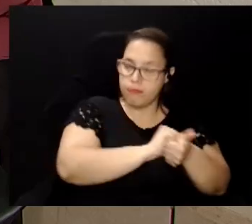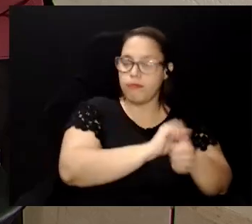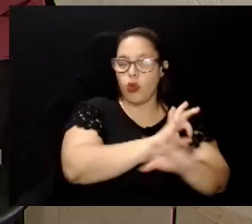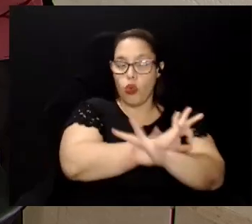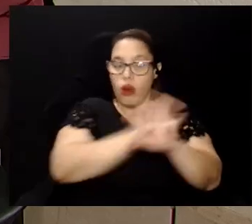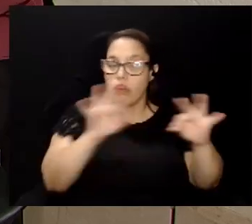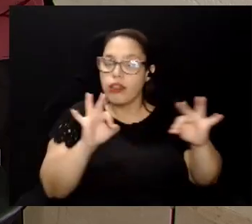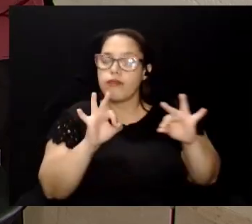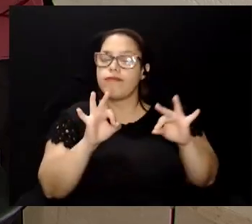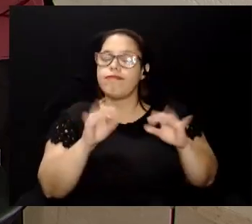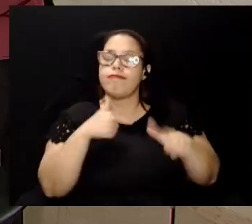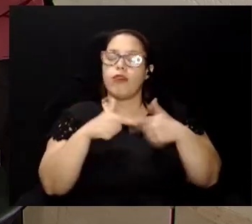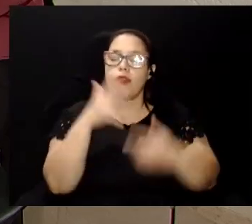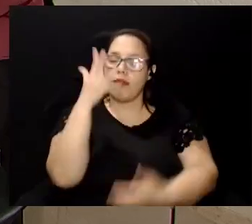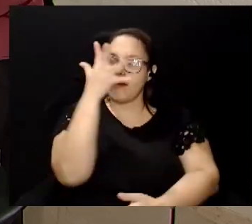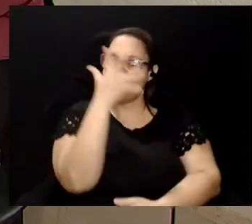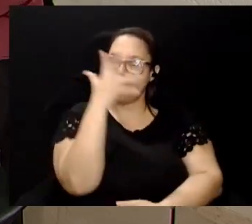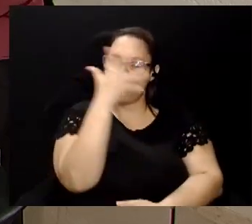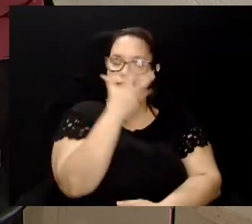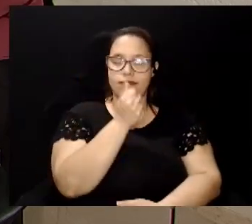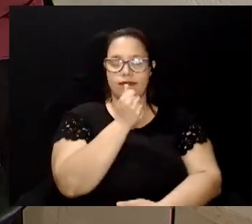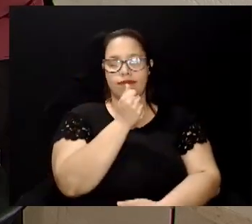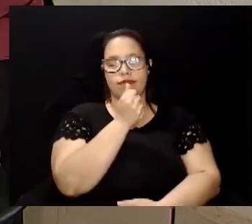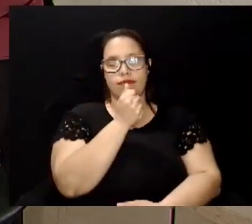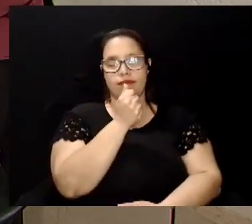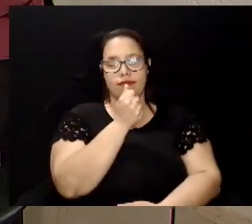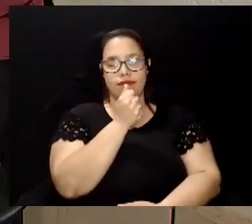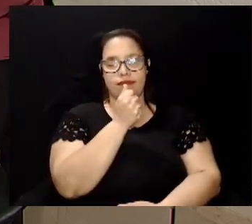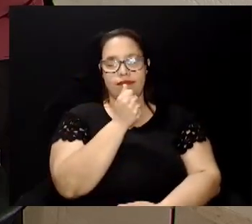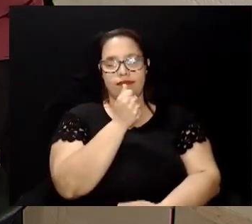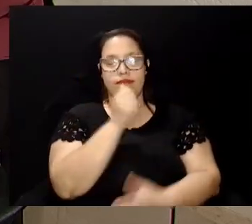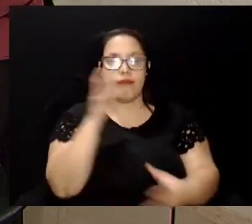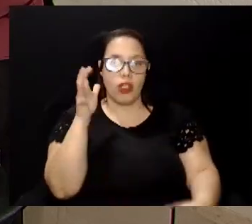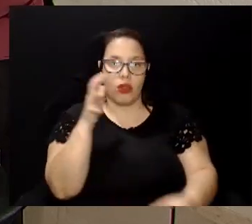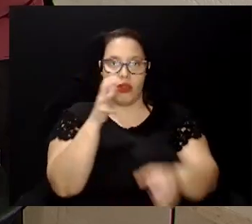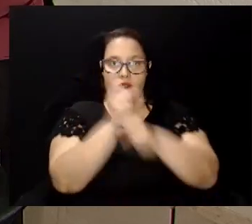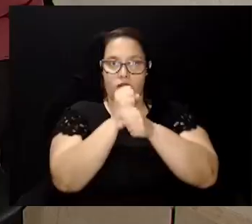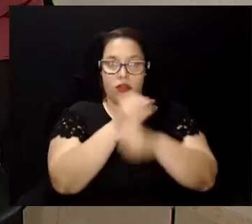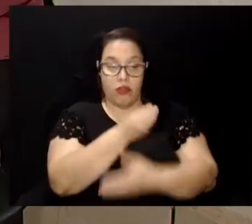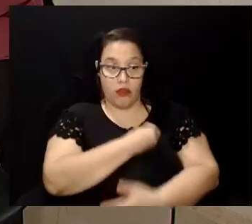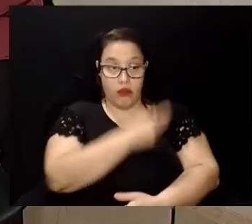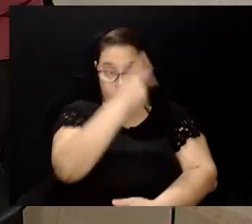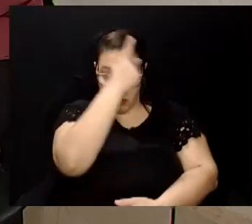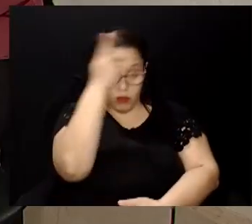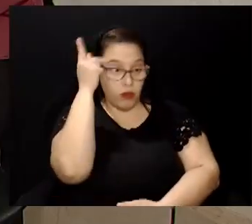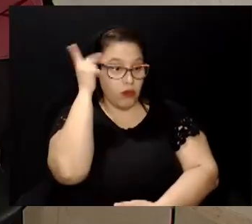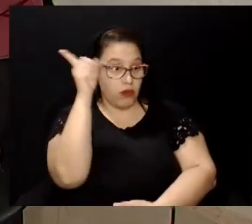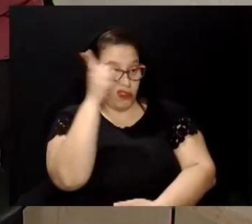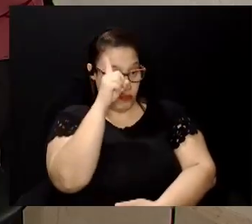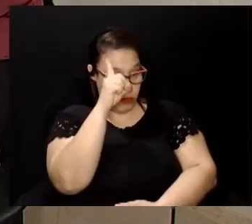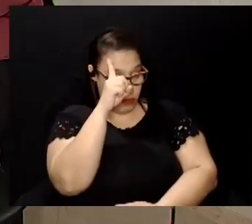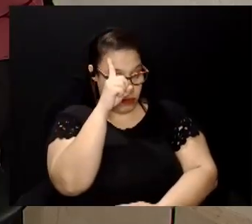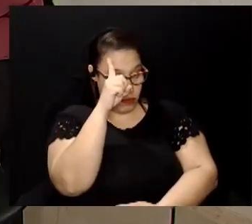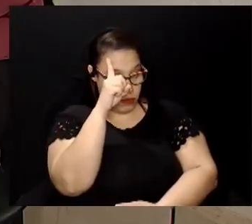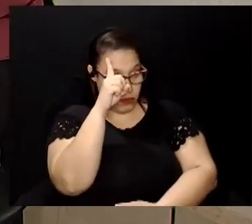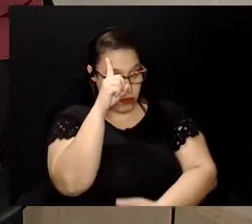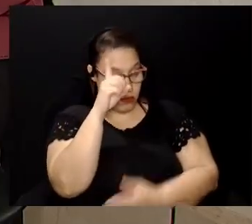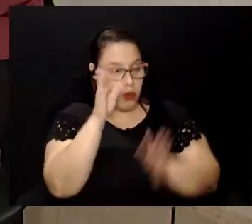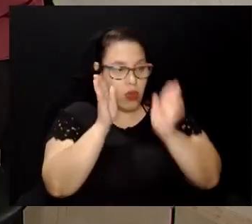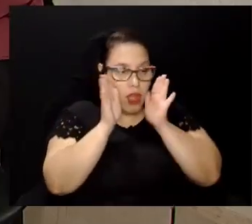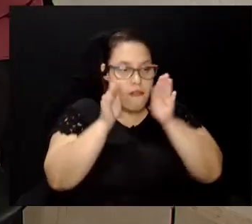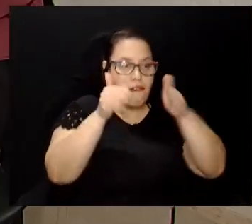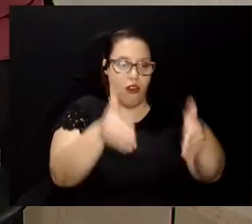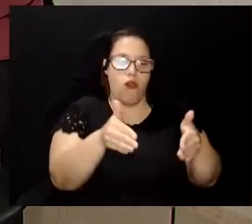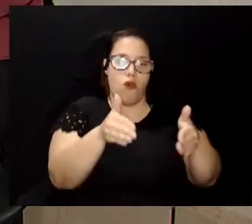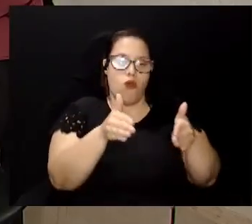orientação. Então é um trabalho muito bonito e um trabalho que complementa a vida das pessoas no dia a